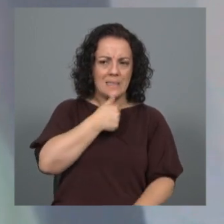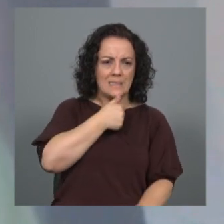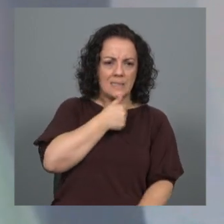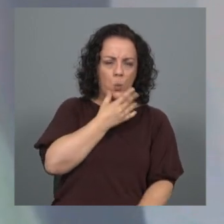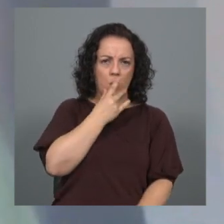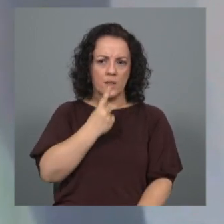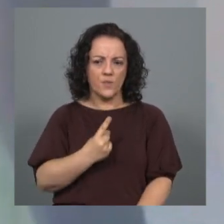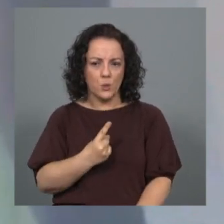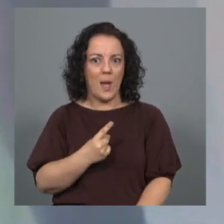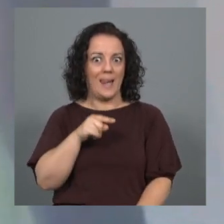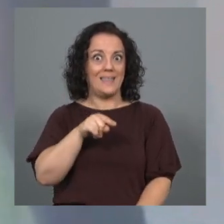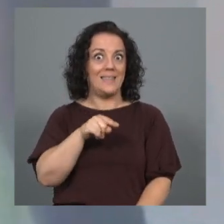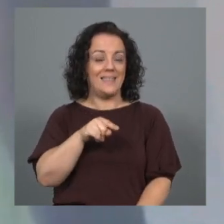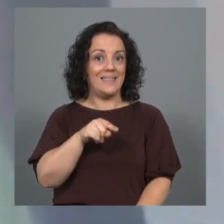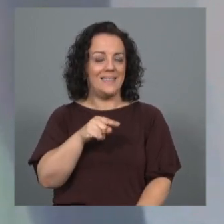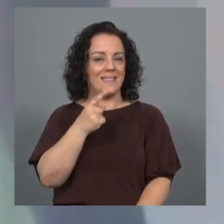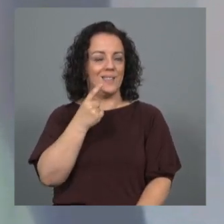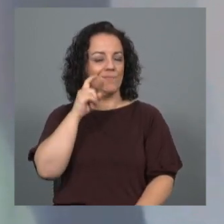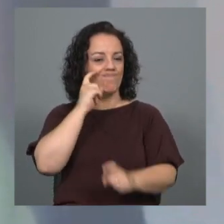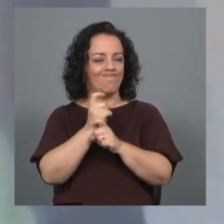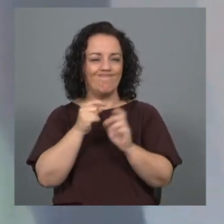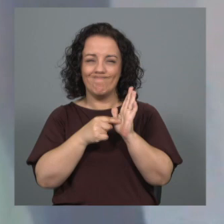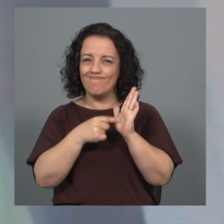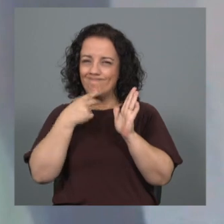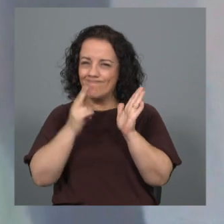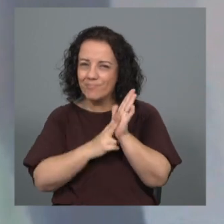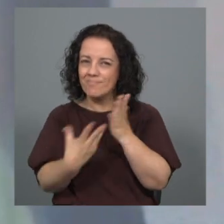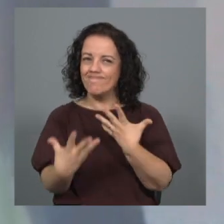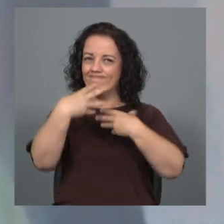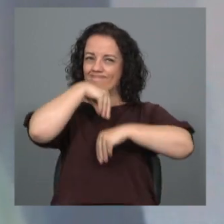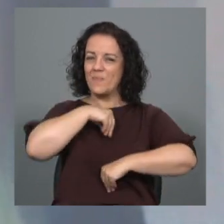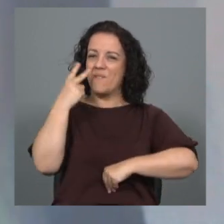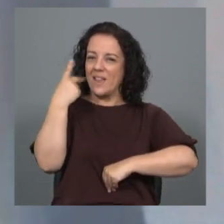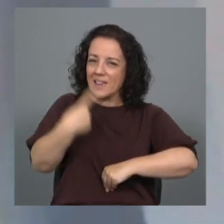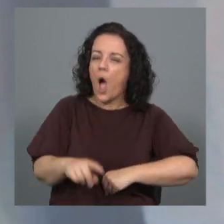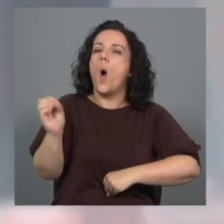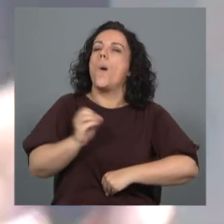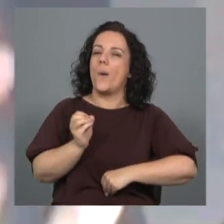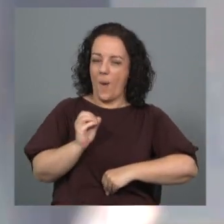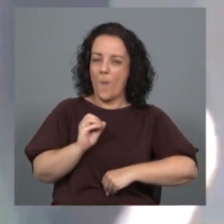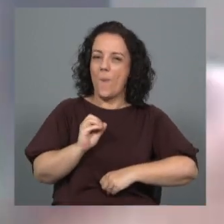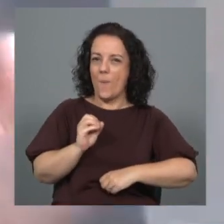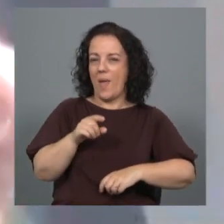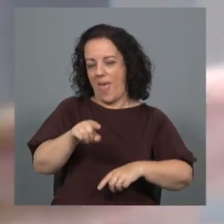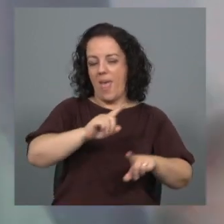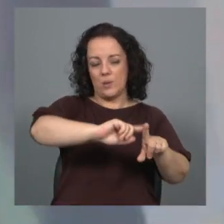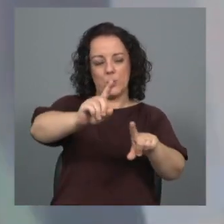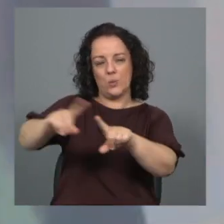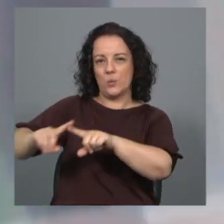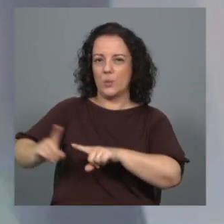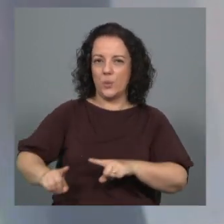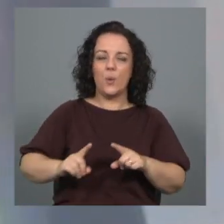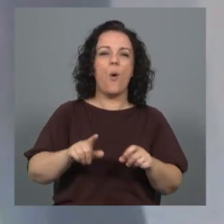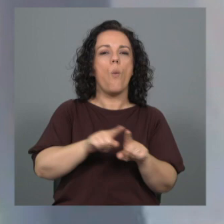que se vê mesmo até que ponto é que o Evangelho está mesmo a permear dentro da nossa vida. E é isso, são em todas essas